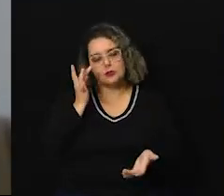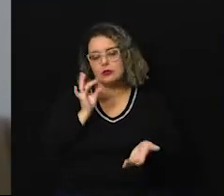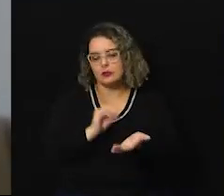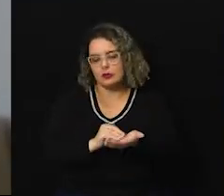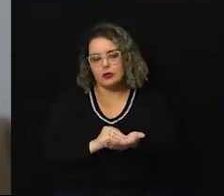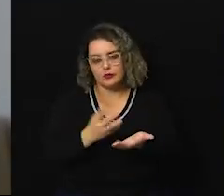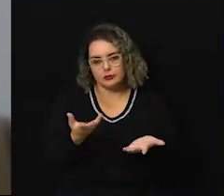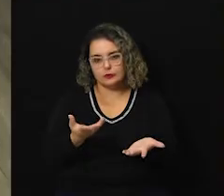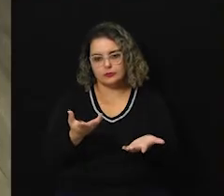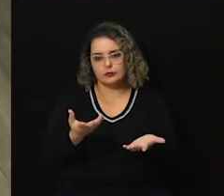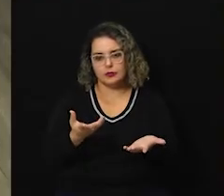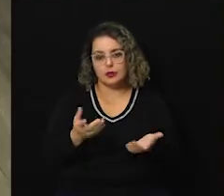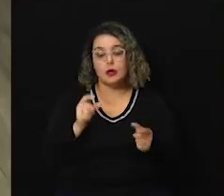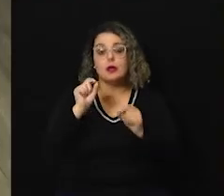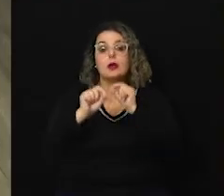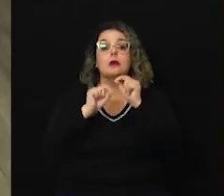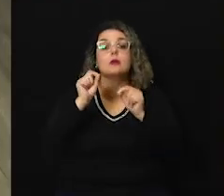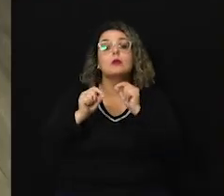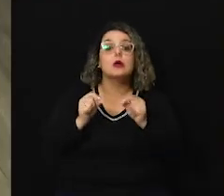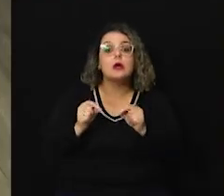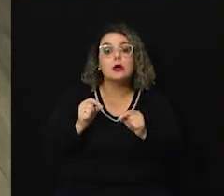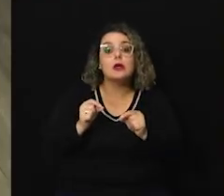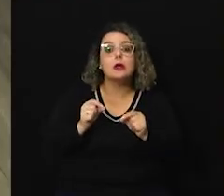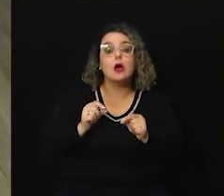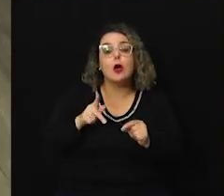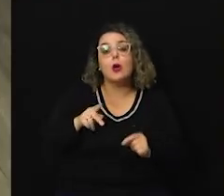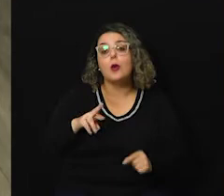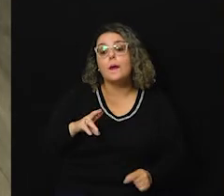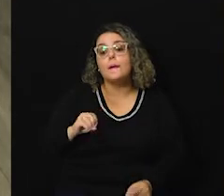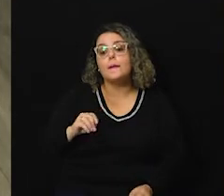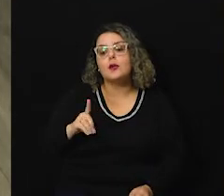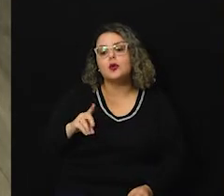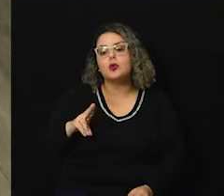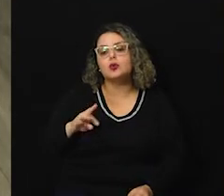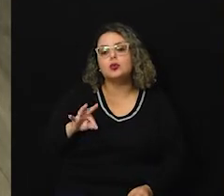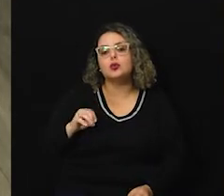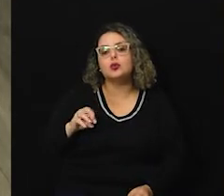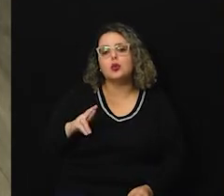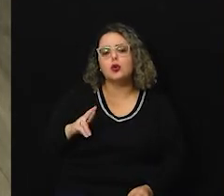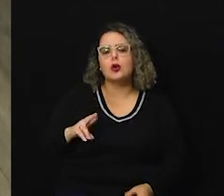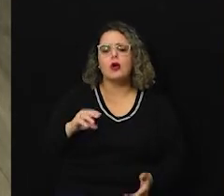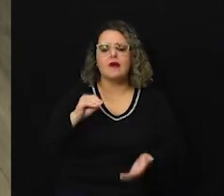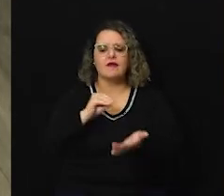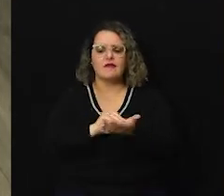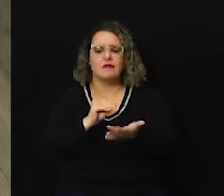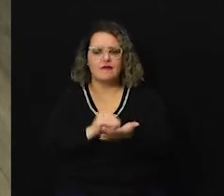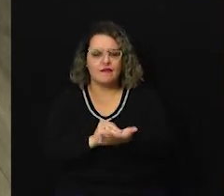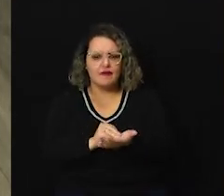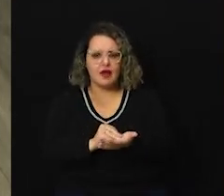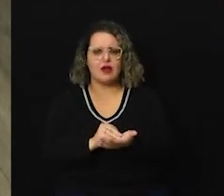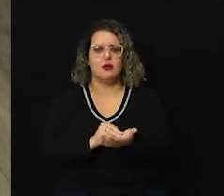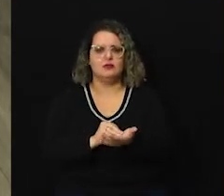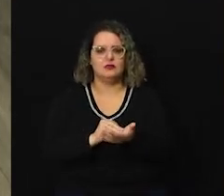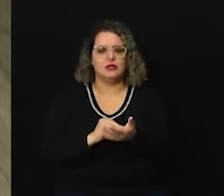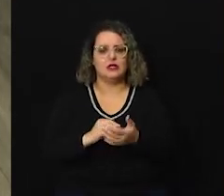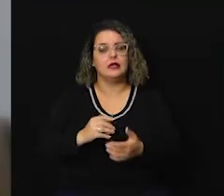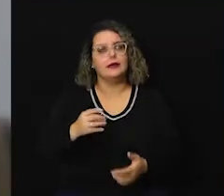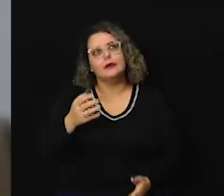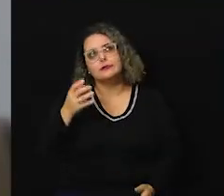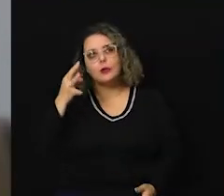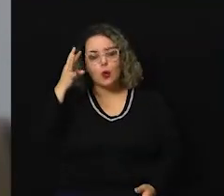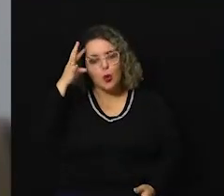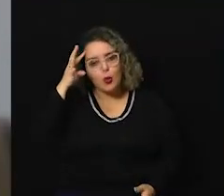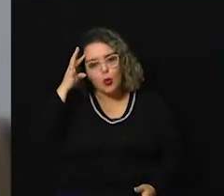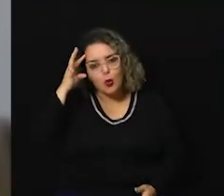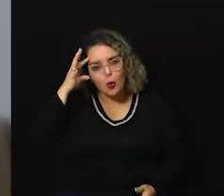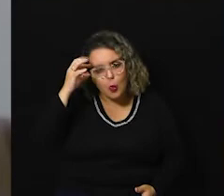que é isso que fala e para quem é produtor existe uma falta de acesso à informação sobre métodos alternativos Ou eles estão sabendo